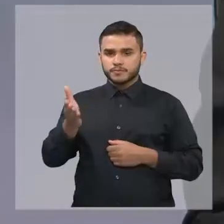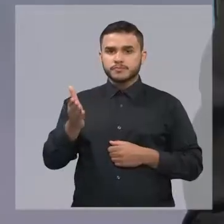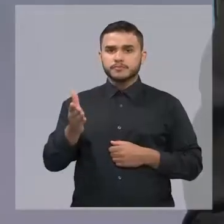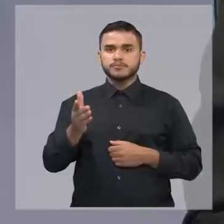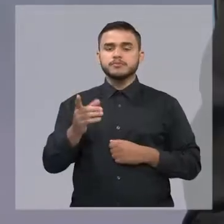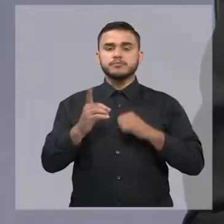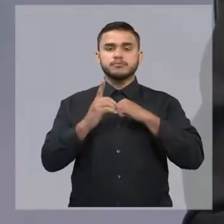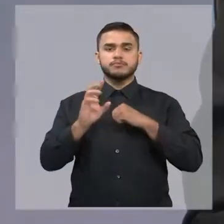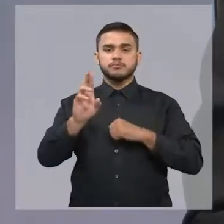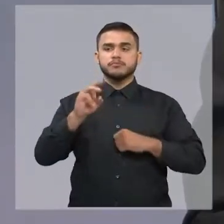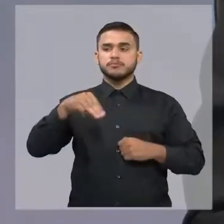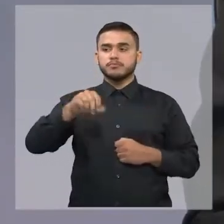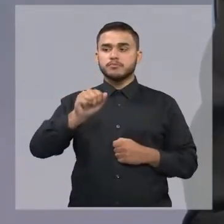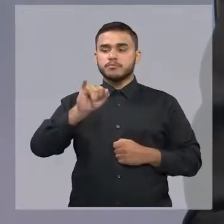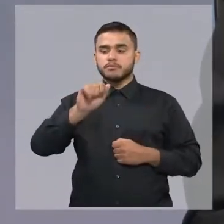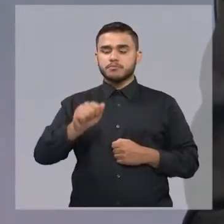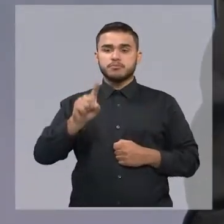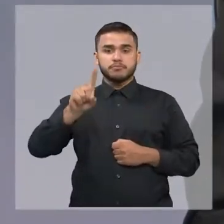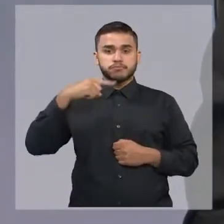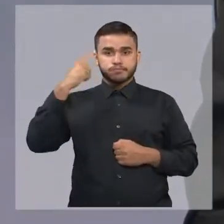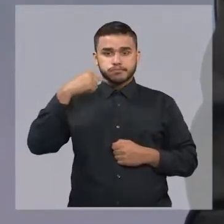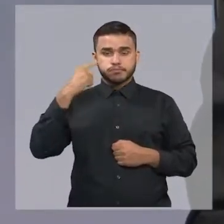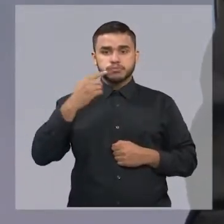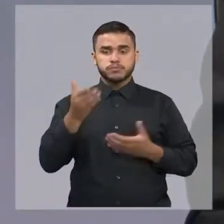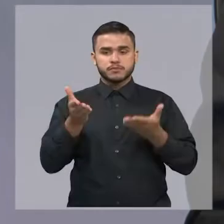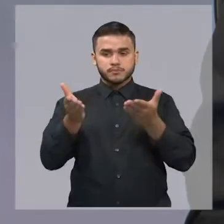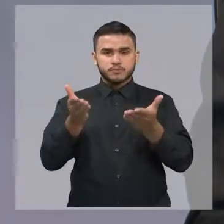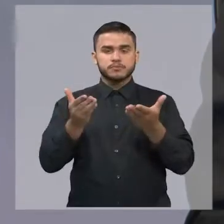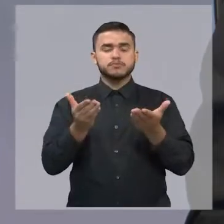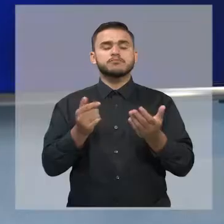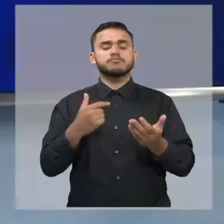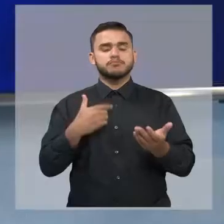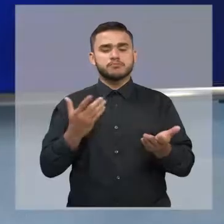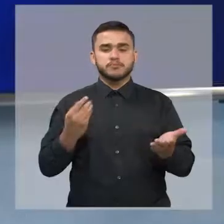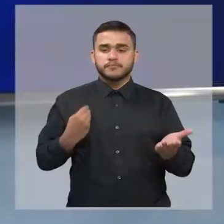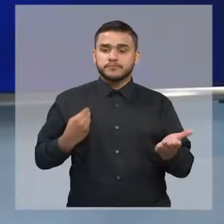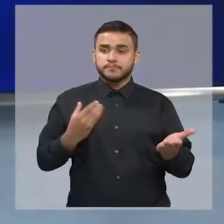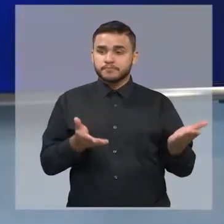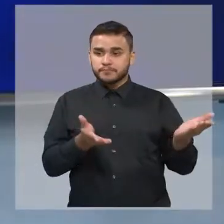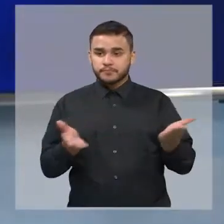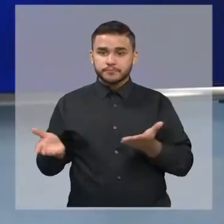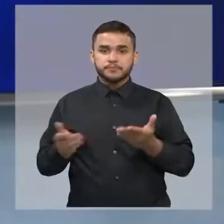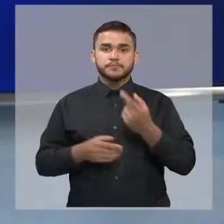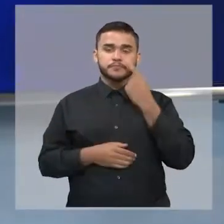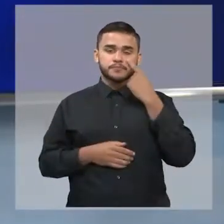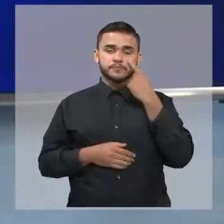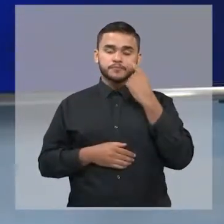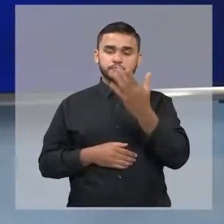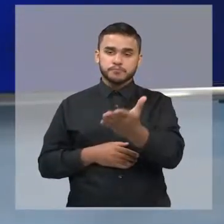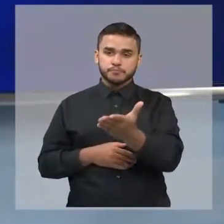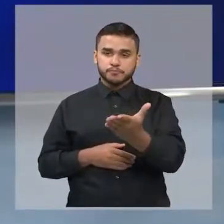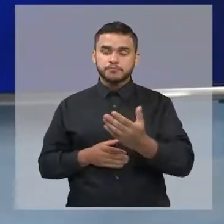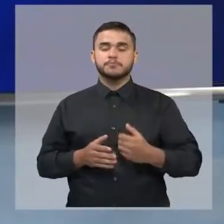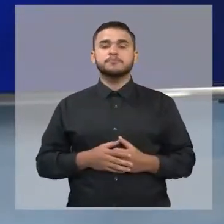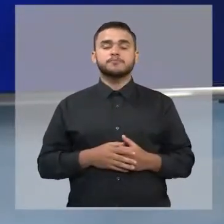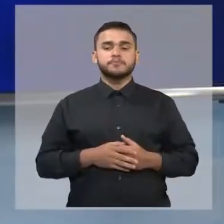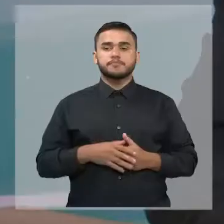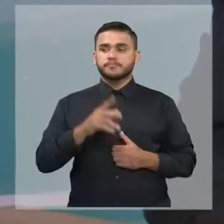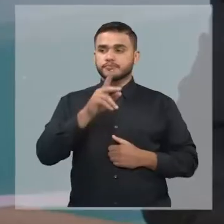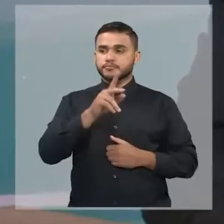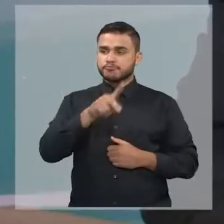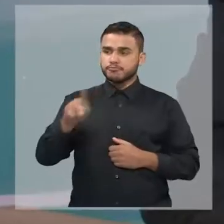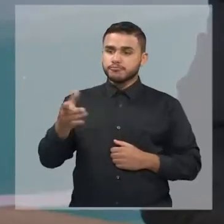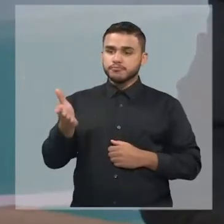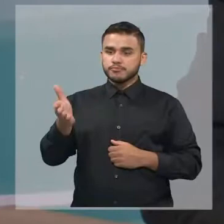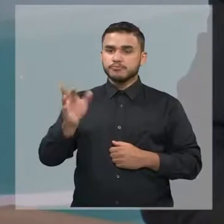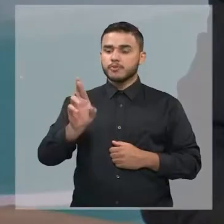um advogado, jovem integrante da nossa equipe aqui. O professor também Dr. Rômulo